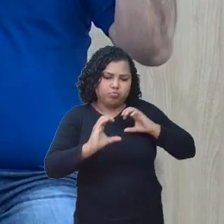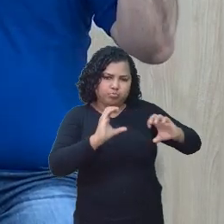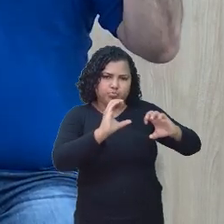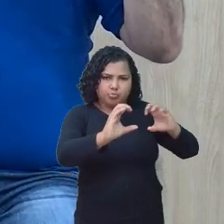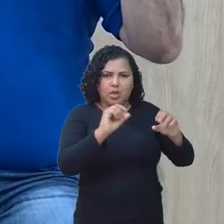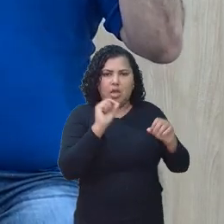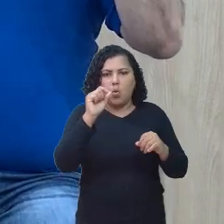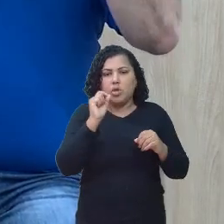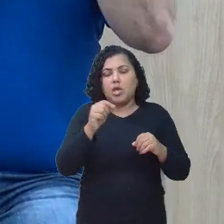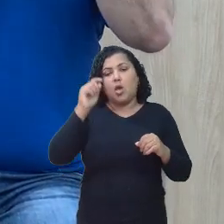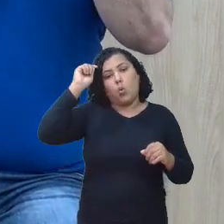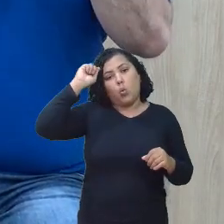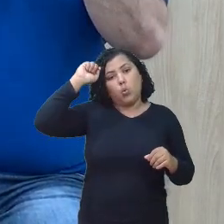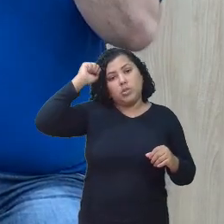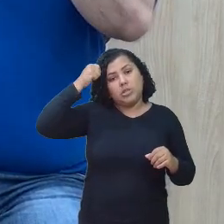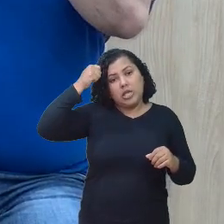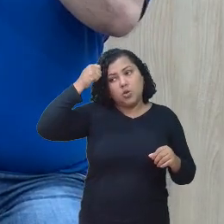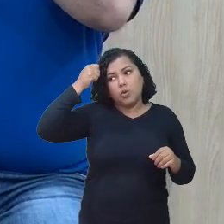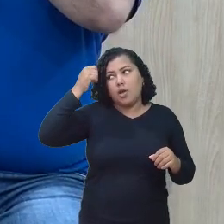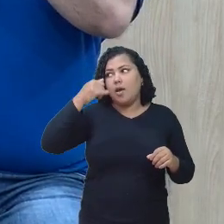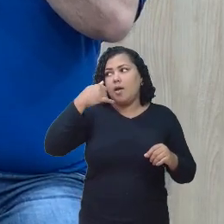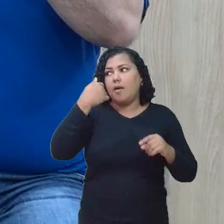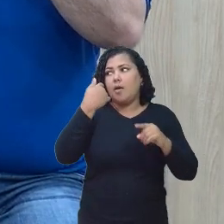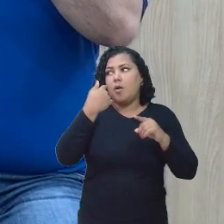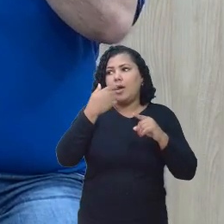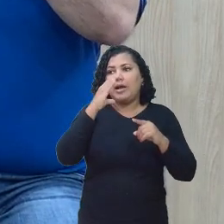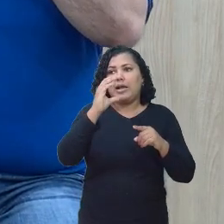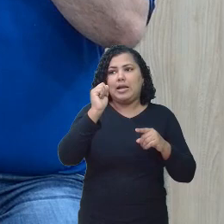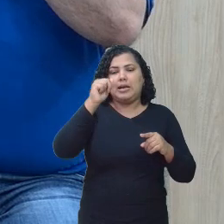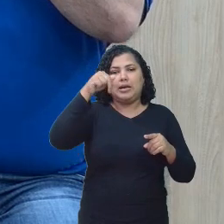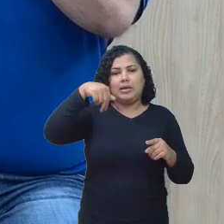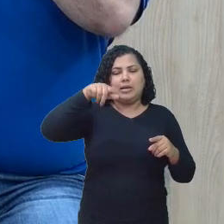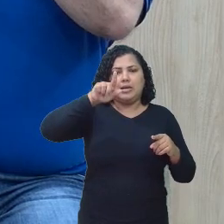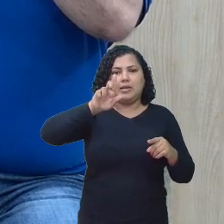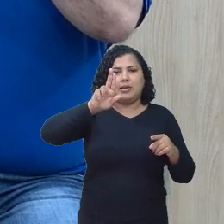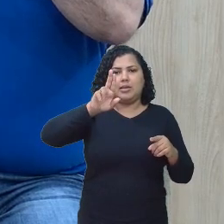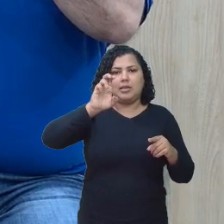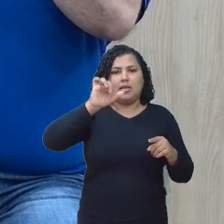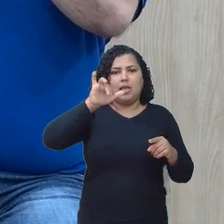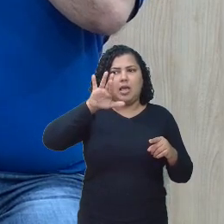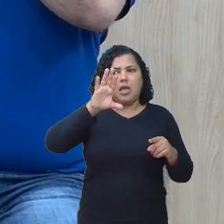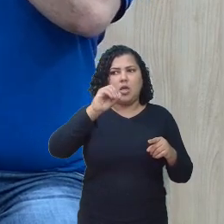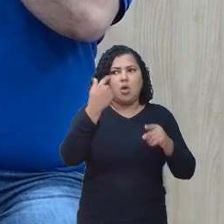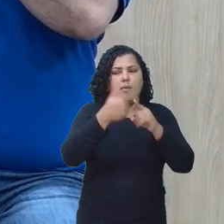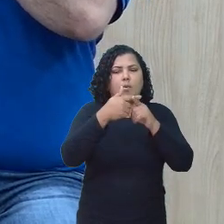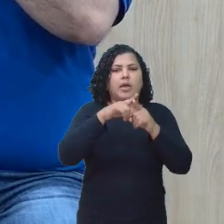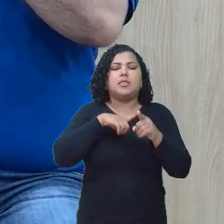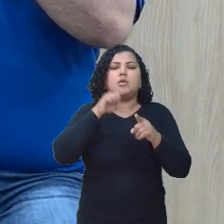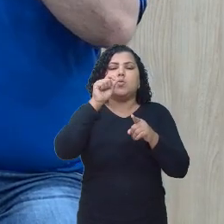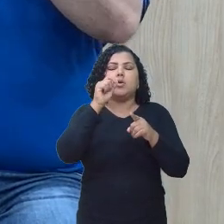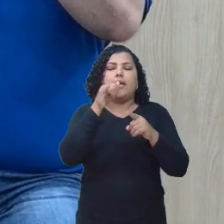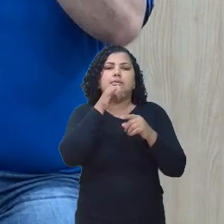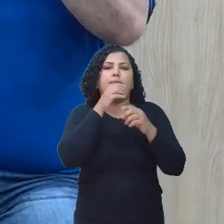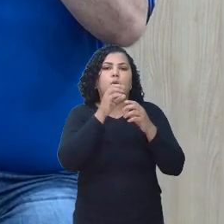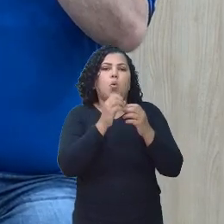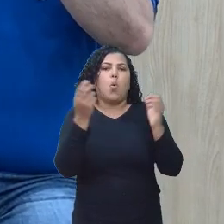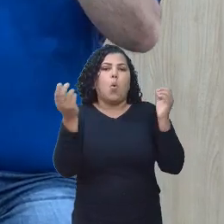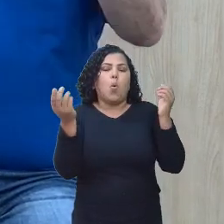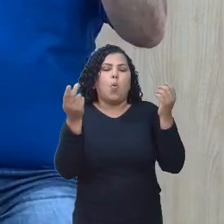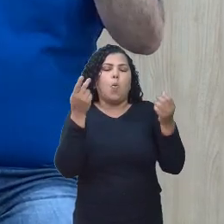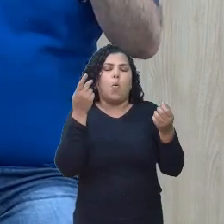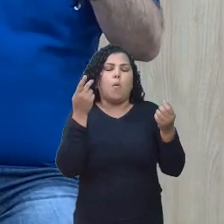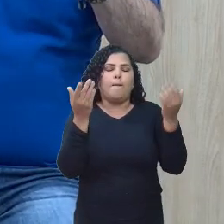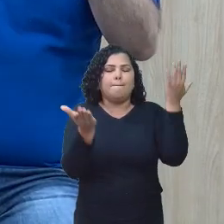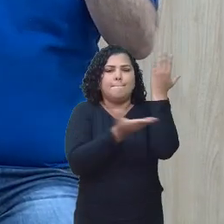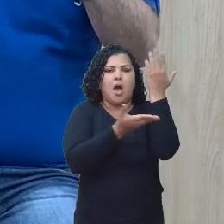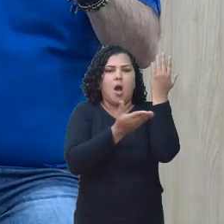é porque eles colocavam algumas madeiras, né, sobre o pescoço, né? Exatamente para